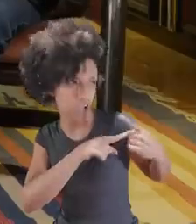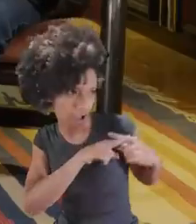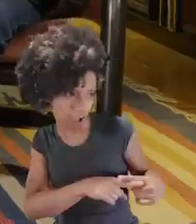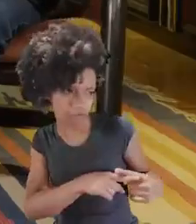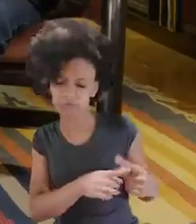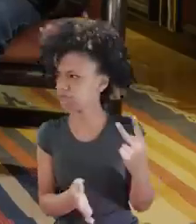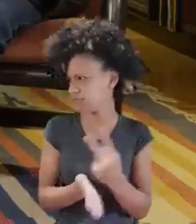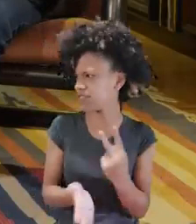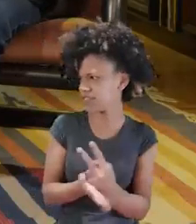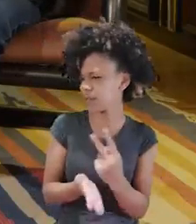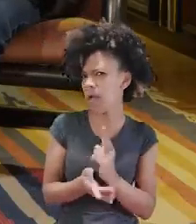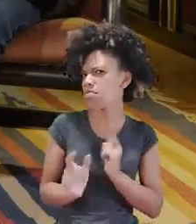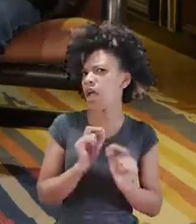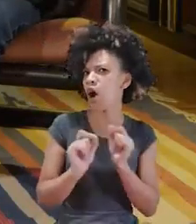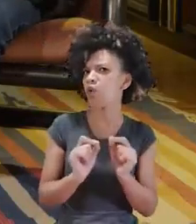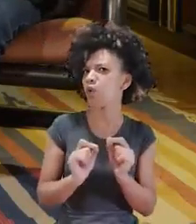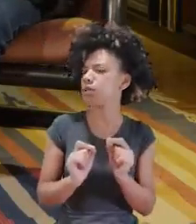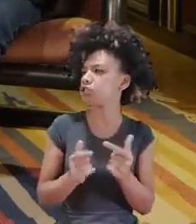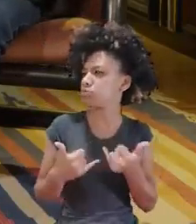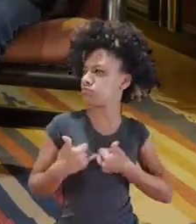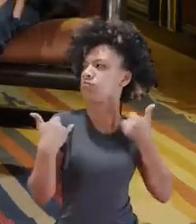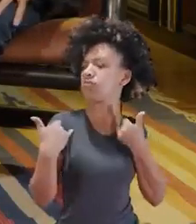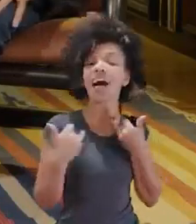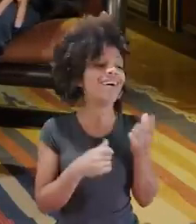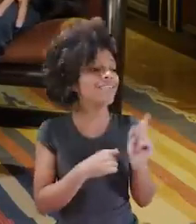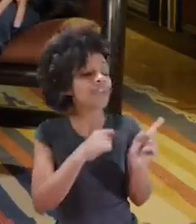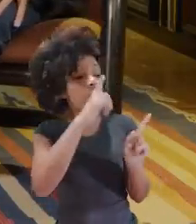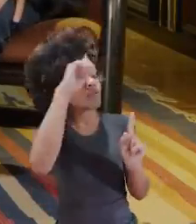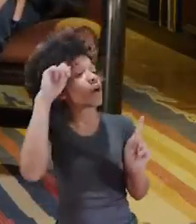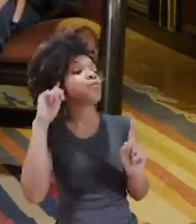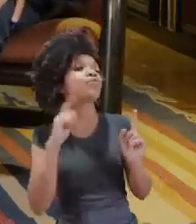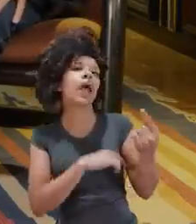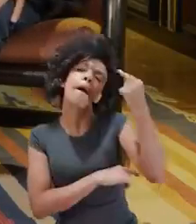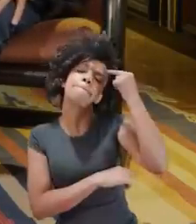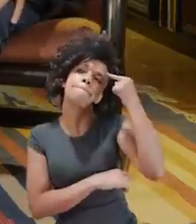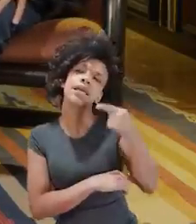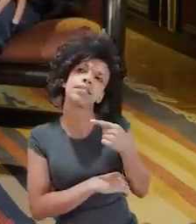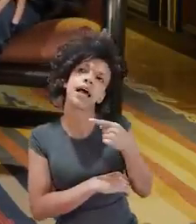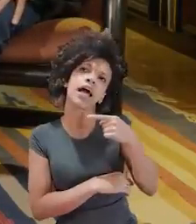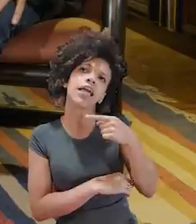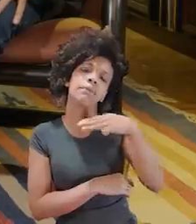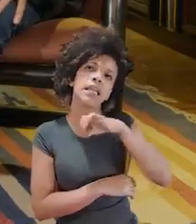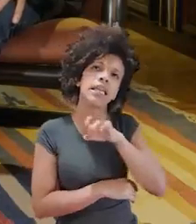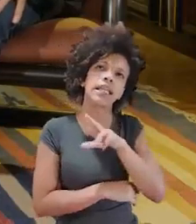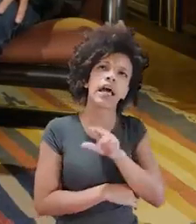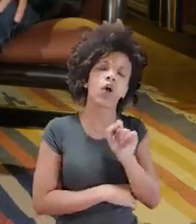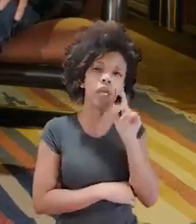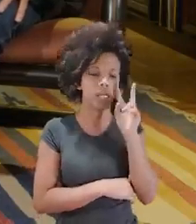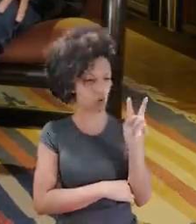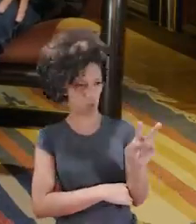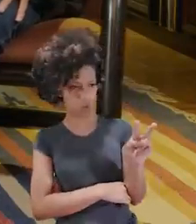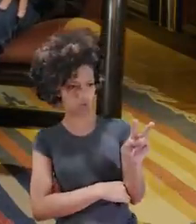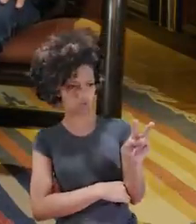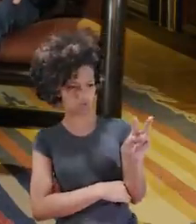extensão sempre né sempre algo de hoje atenção não é isso o cara que pensa em militarização da PM ele pensa assim